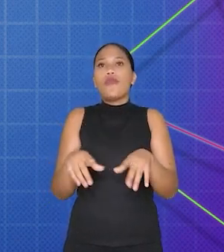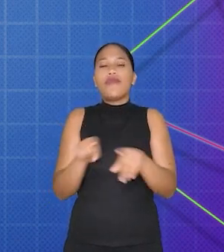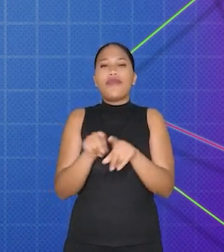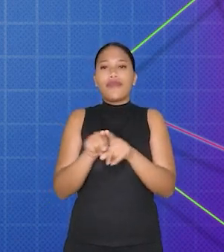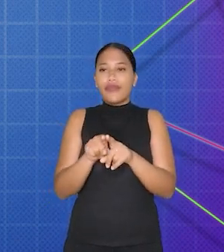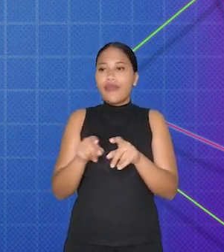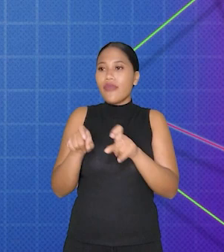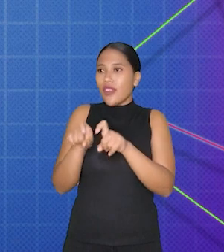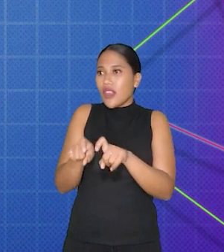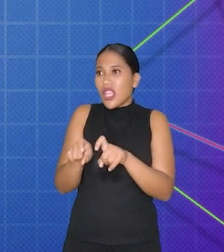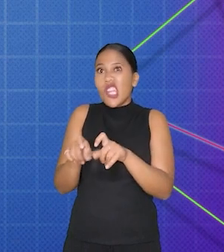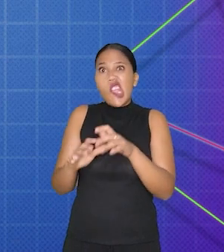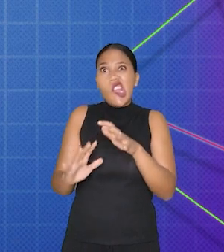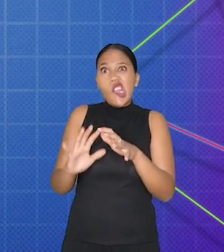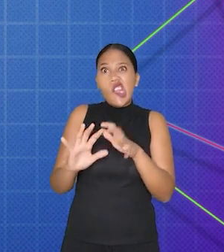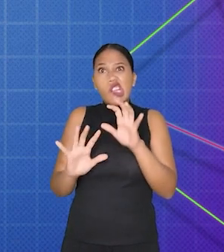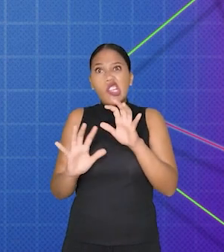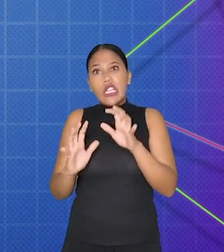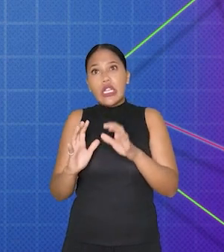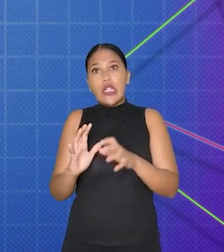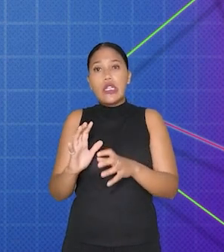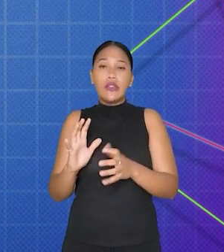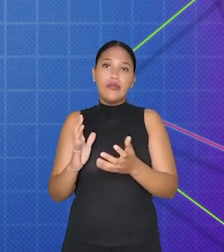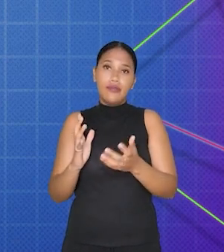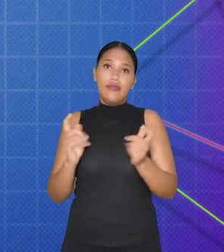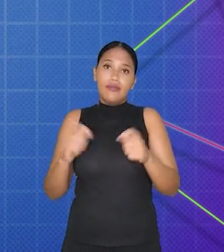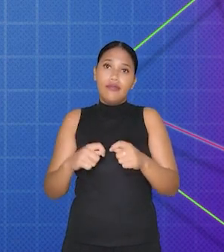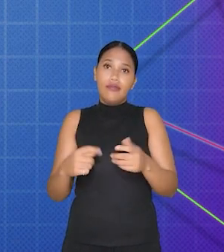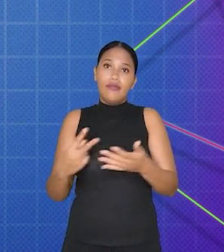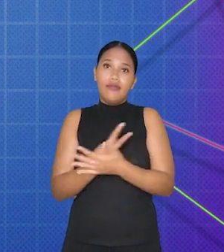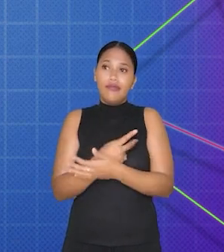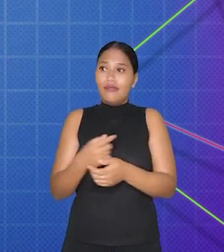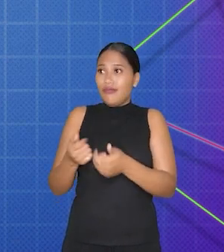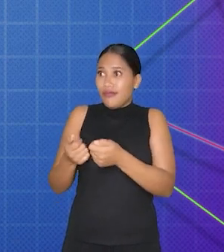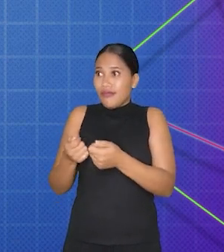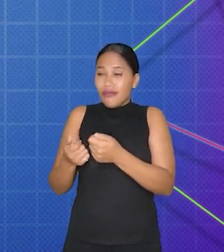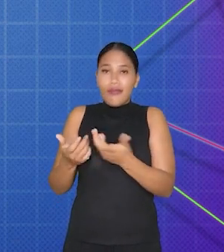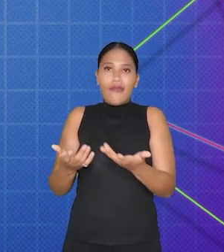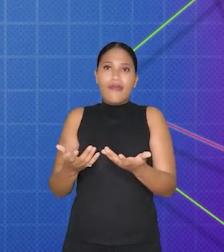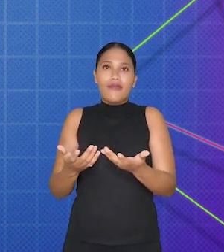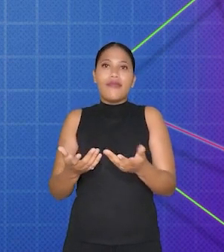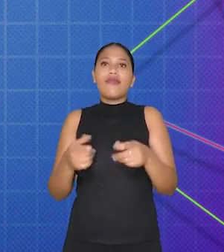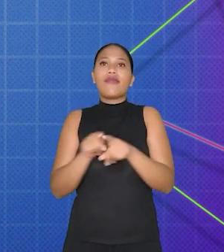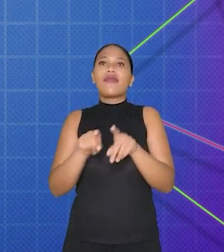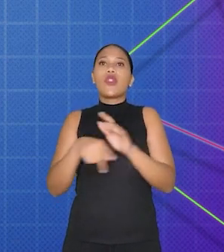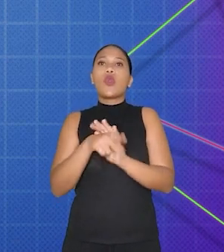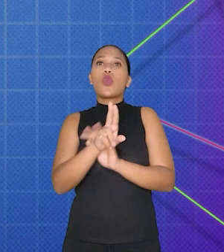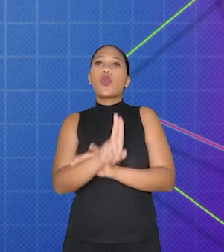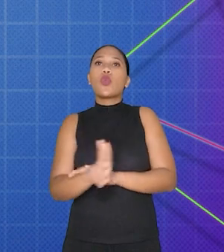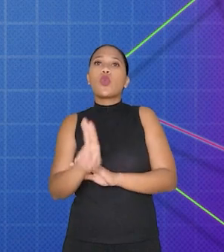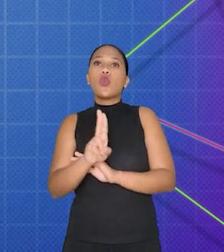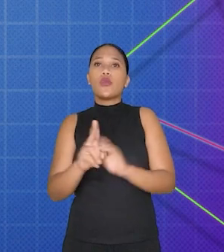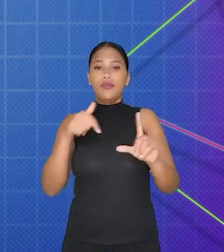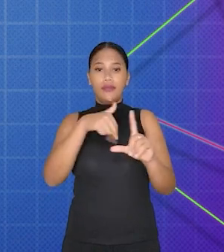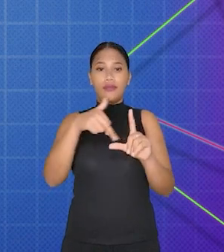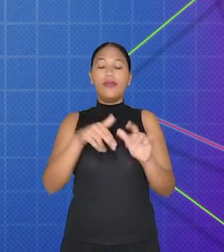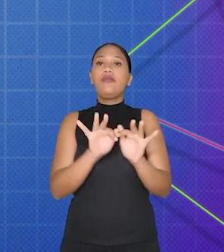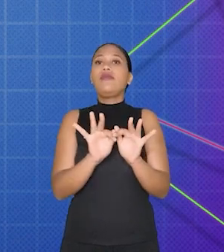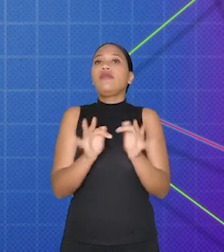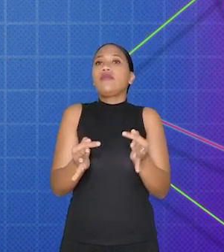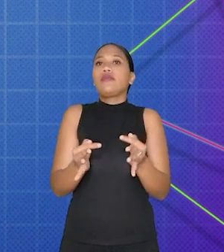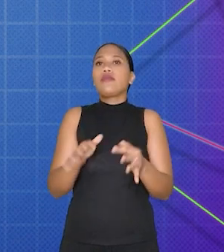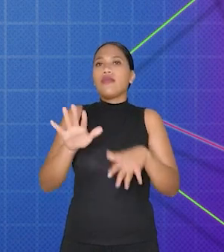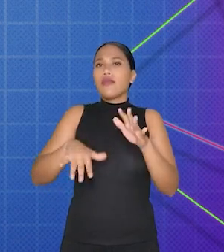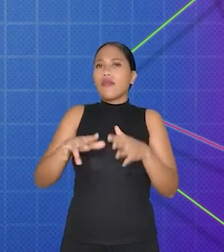mesmo impedir o jogo de rodar em alguns sistemas. Outra característica comum em jogos de pixel art é a utilização de